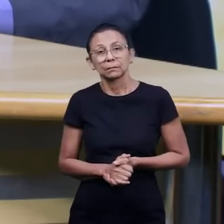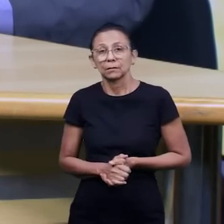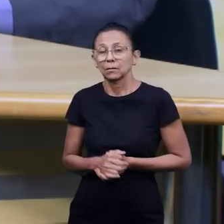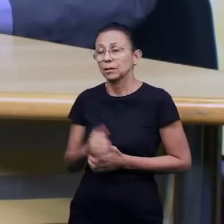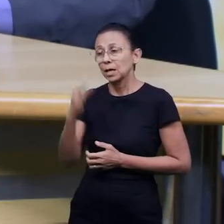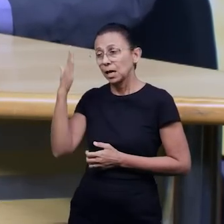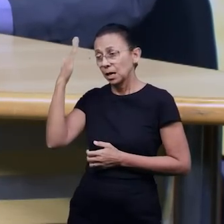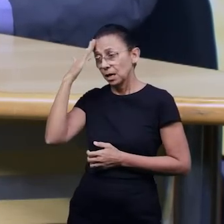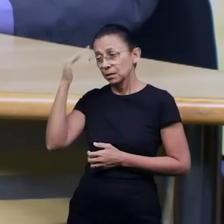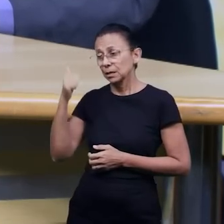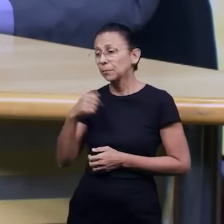dia chegou para mim e disse: Amadeu, eu vou sair daqui da igreja, eu não quero mais continuar aqui, Porque você é